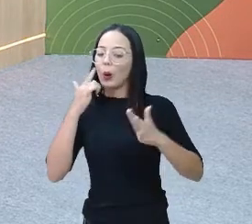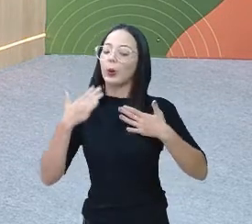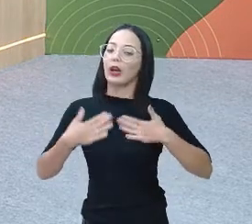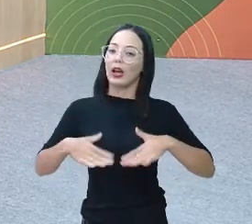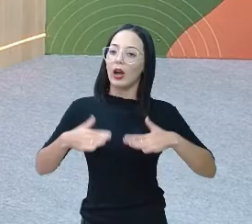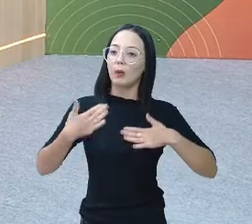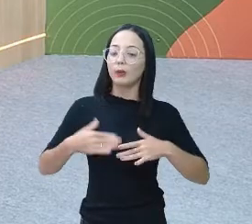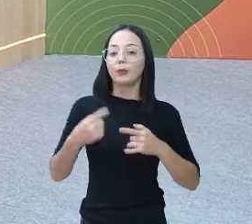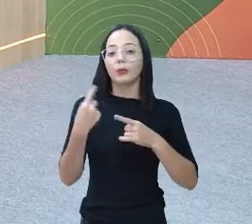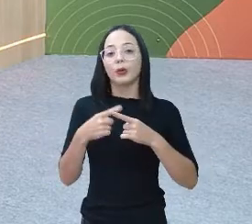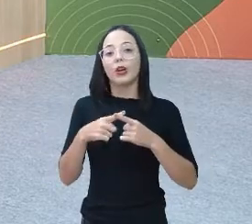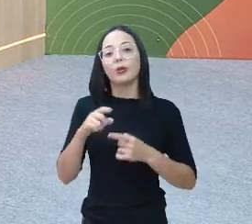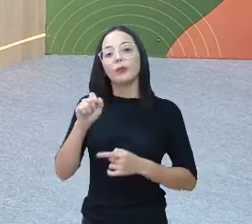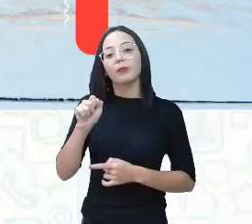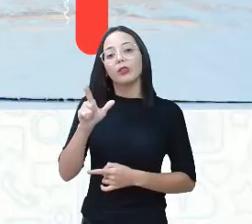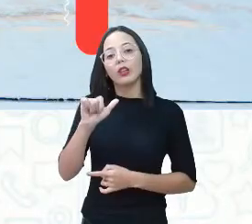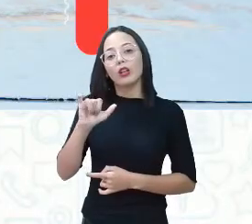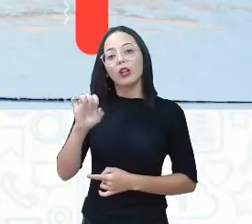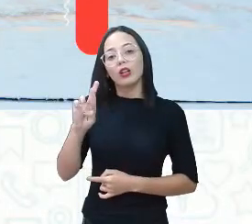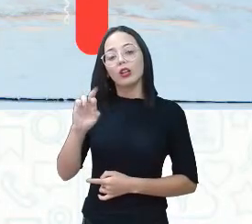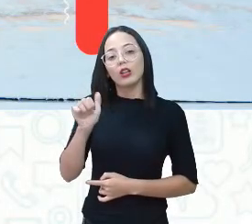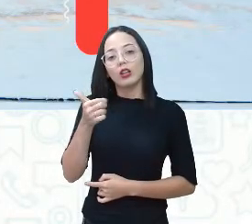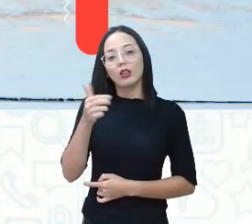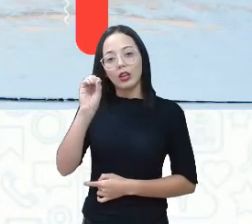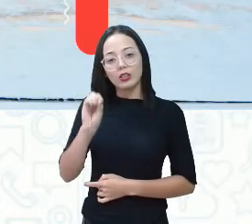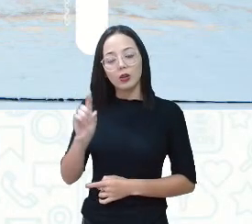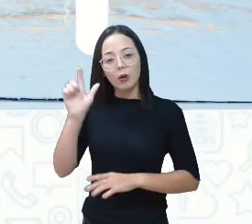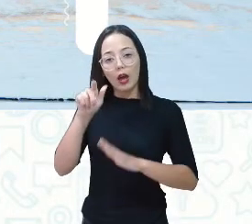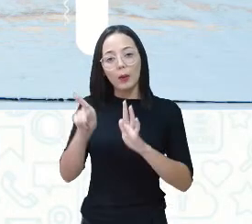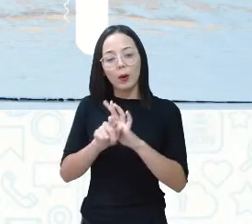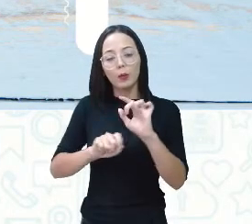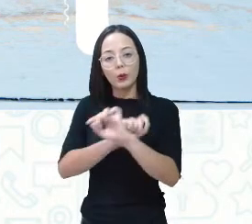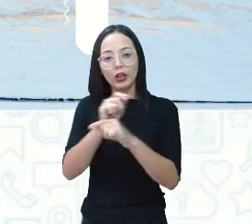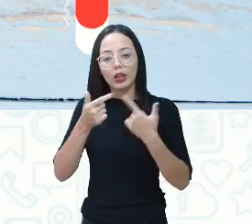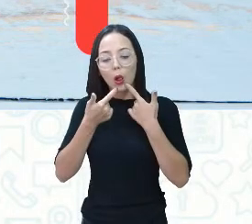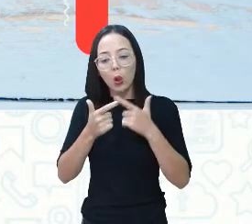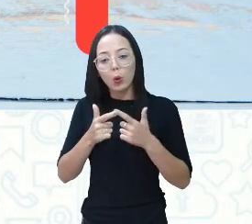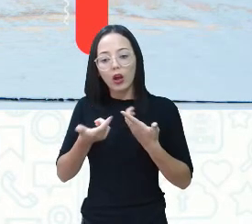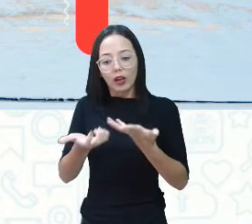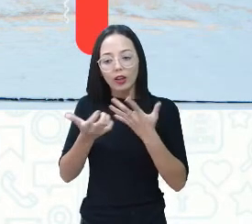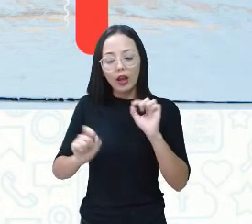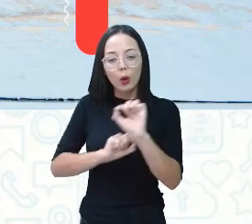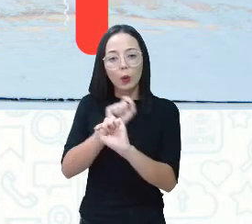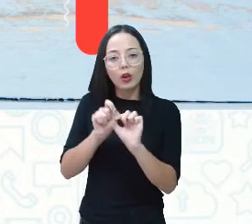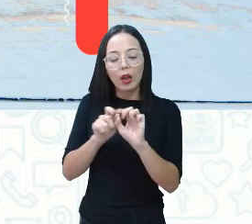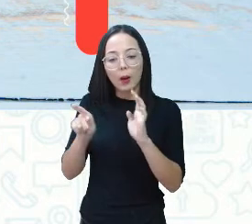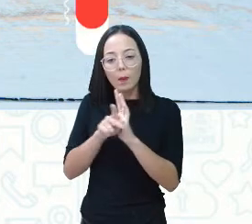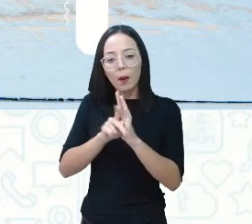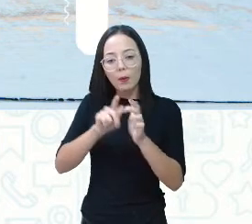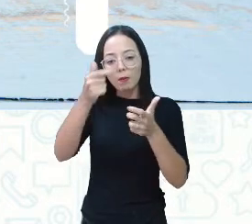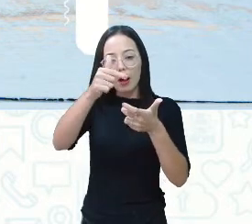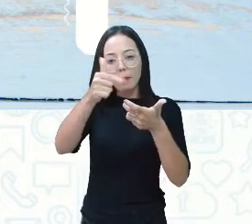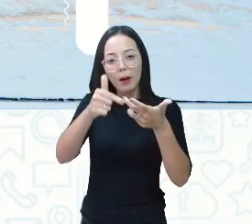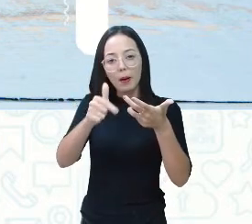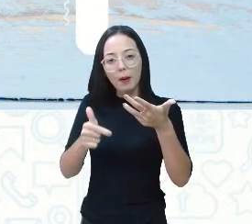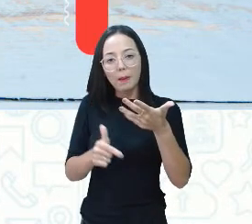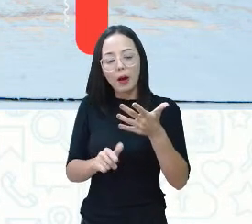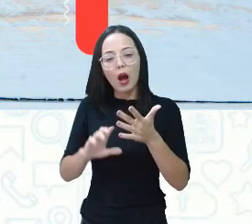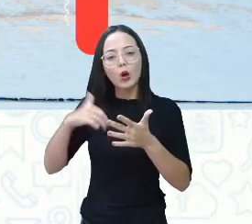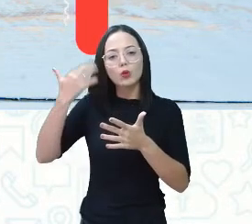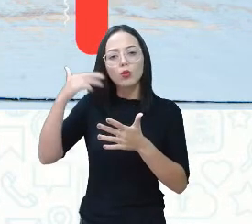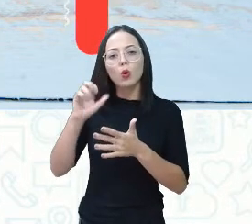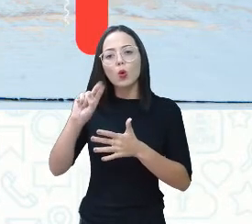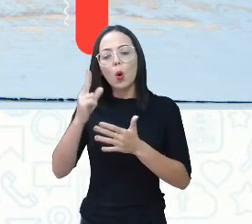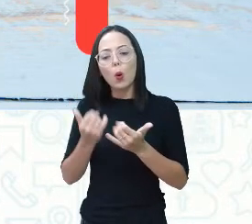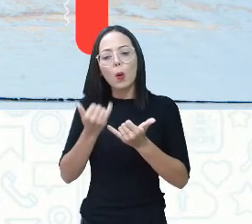A aliteração é uma figura de linguagem de som que busca a repetição de fonemas idênticos ou parecidos